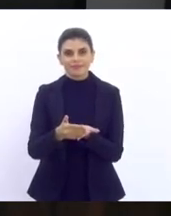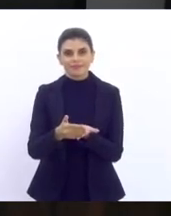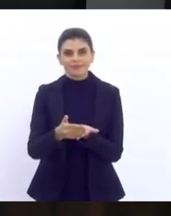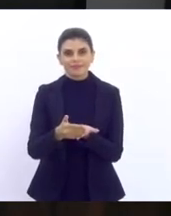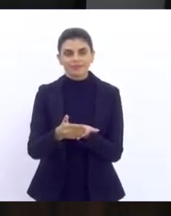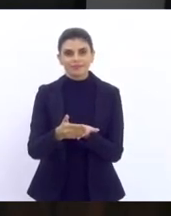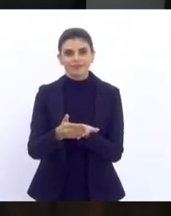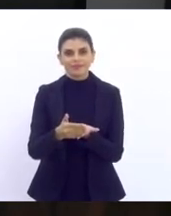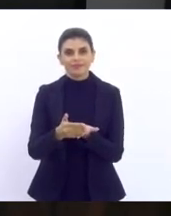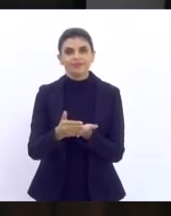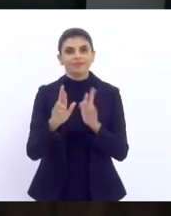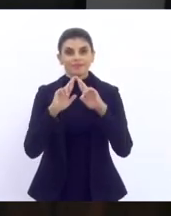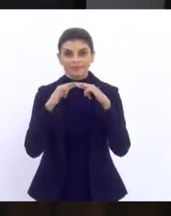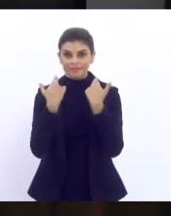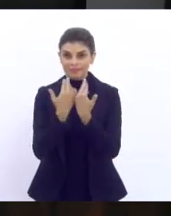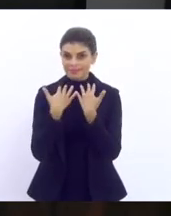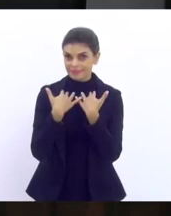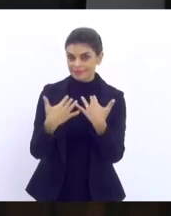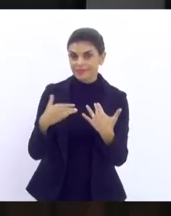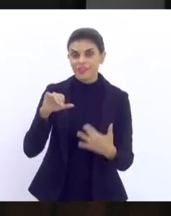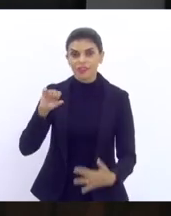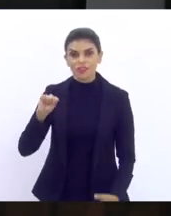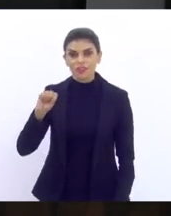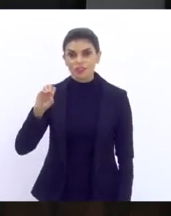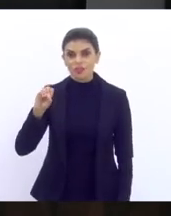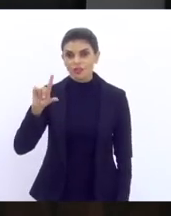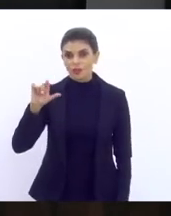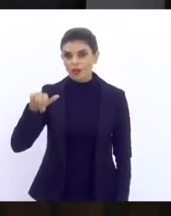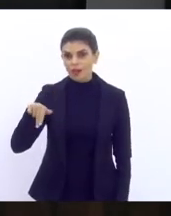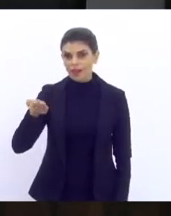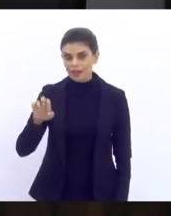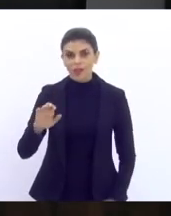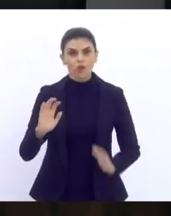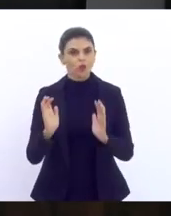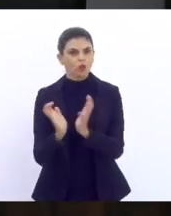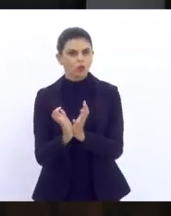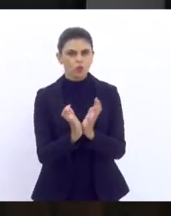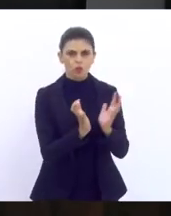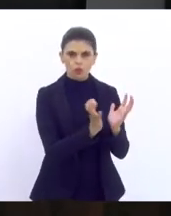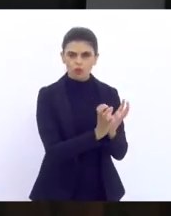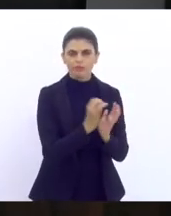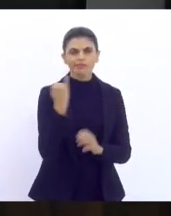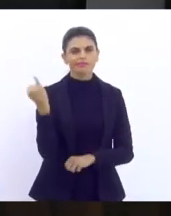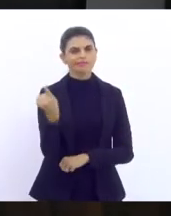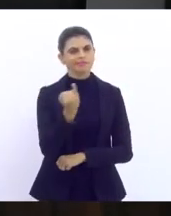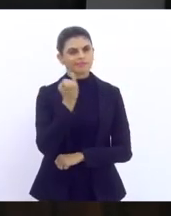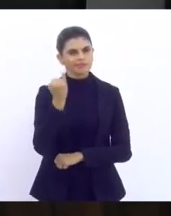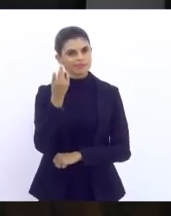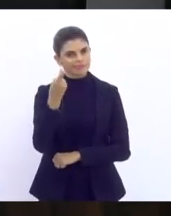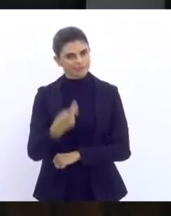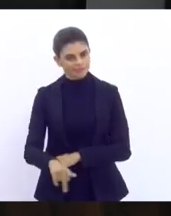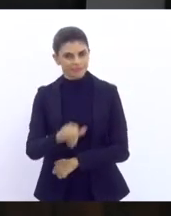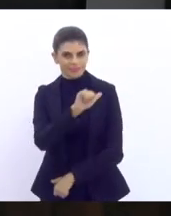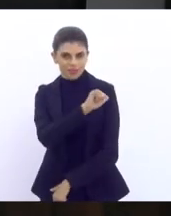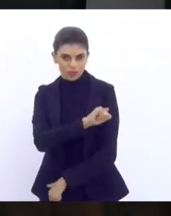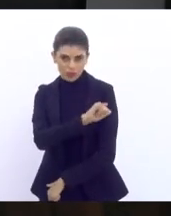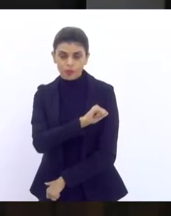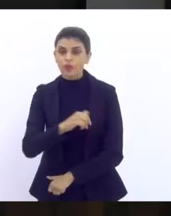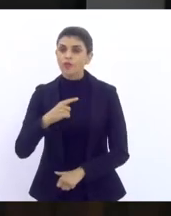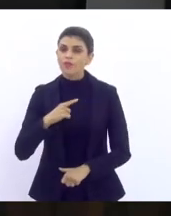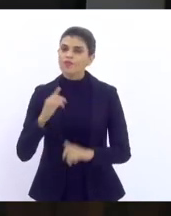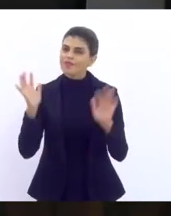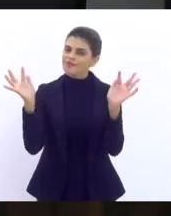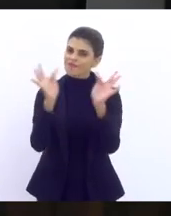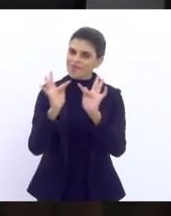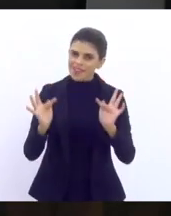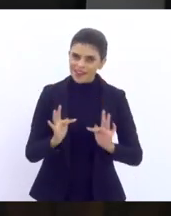uma sessão solene para grupos importantes do nosso estado. E eu fico feliz em receber todos